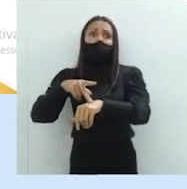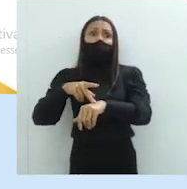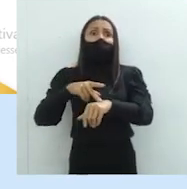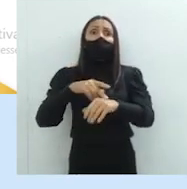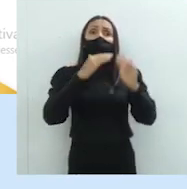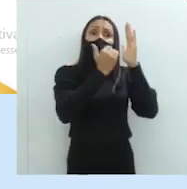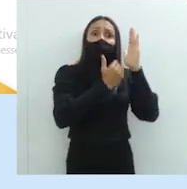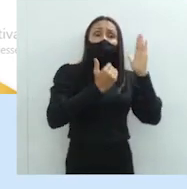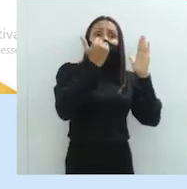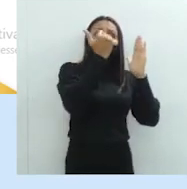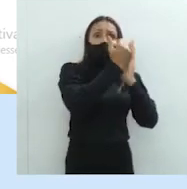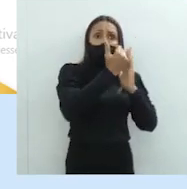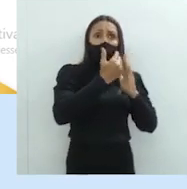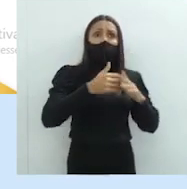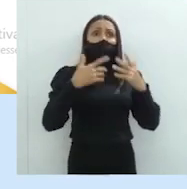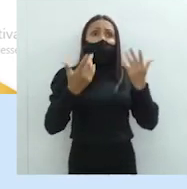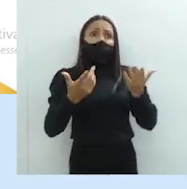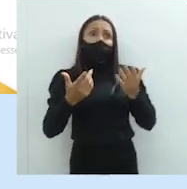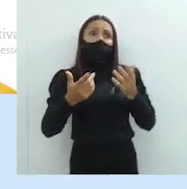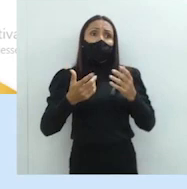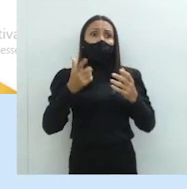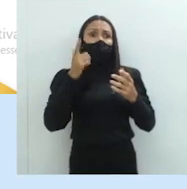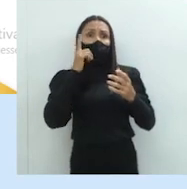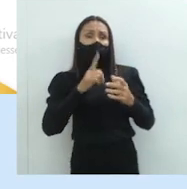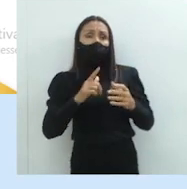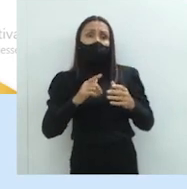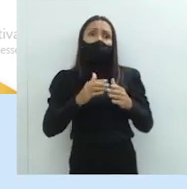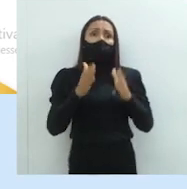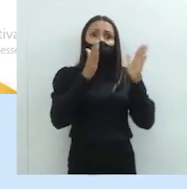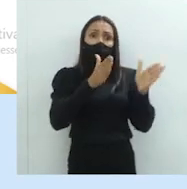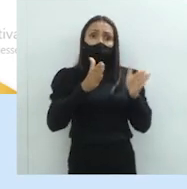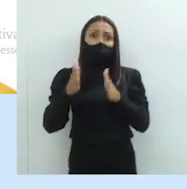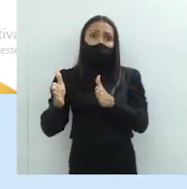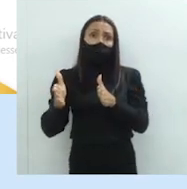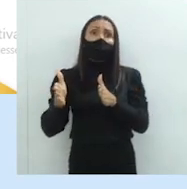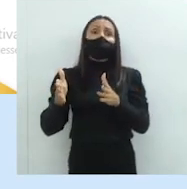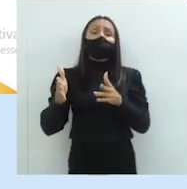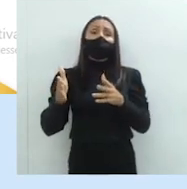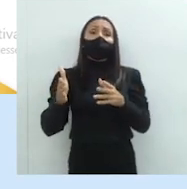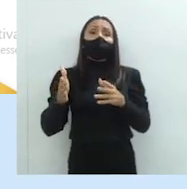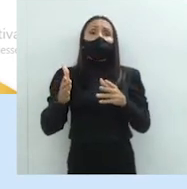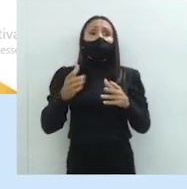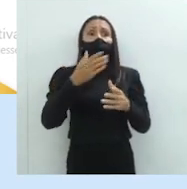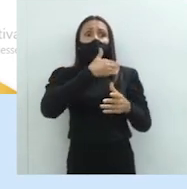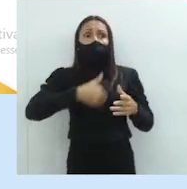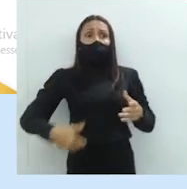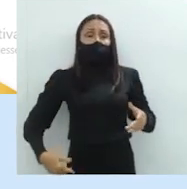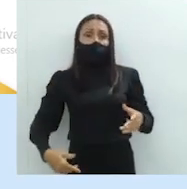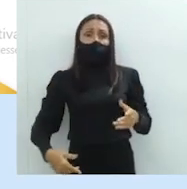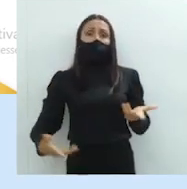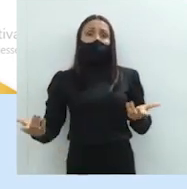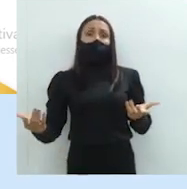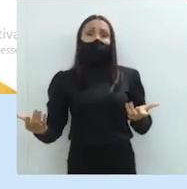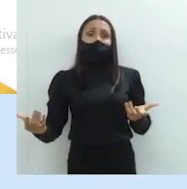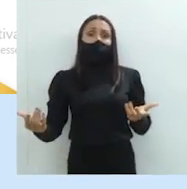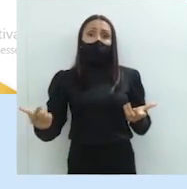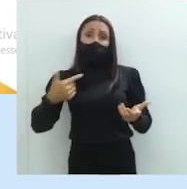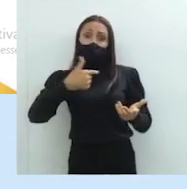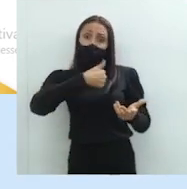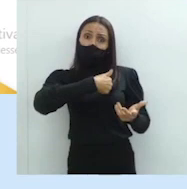e apenas conseguiu se restabelecer durante o governo de Getúlio Vargas em